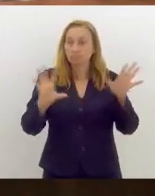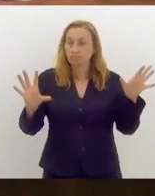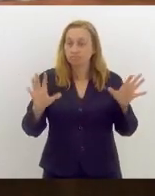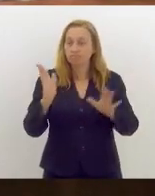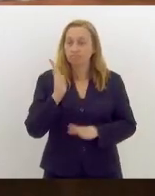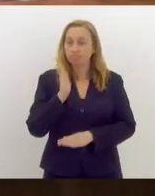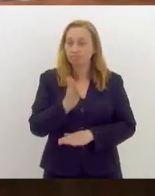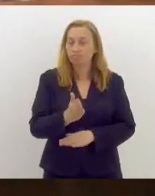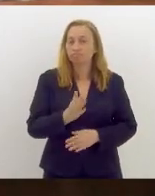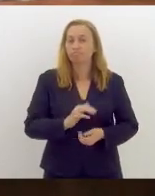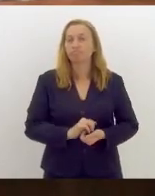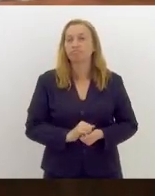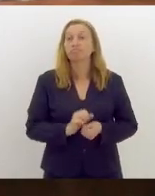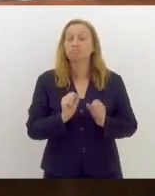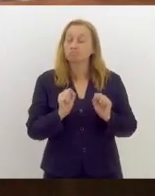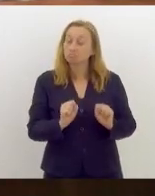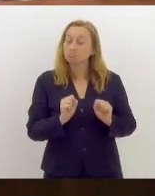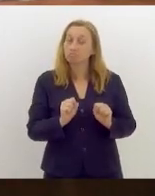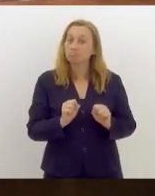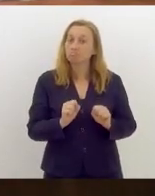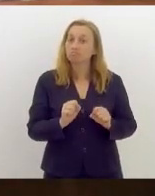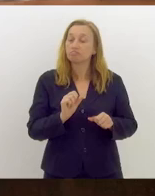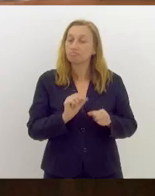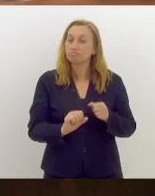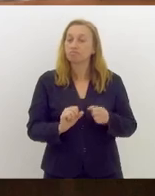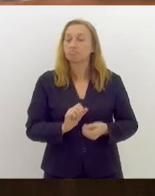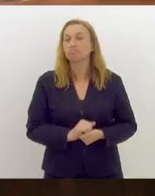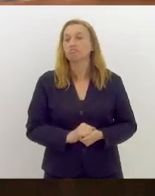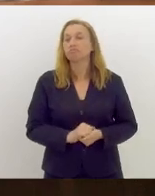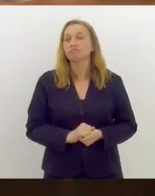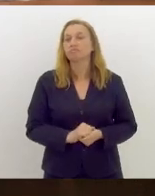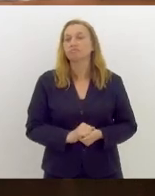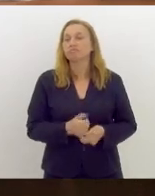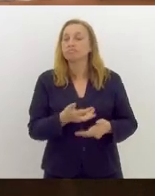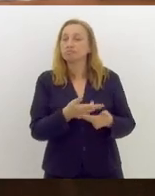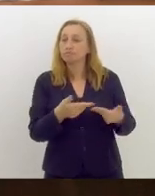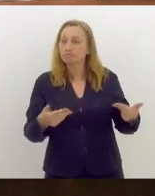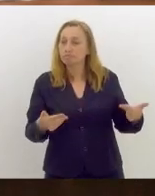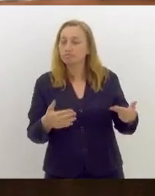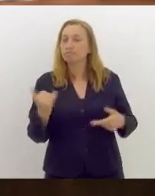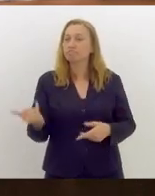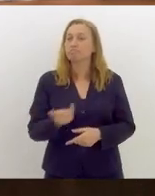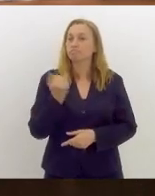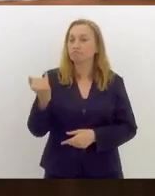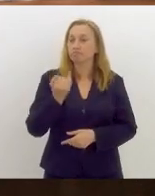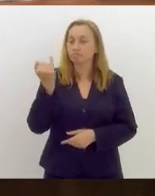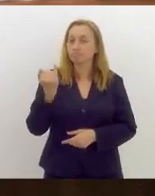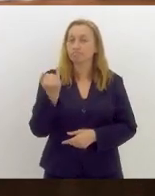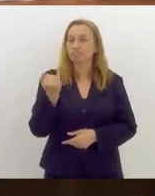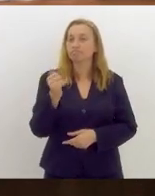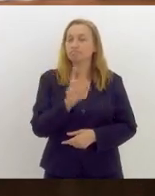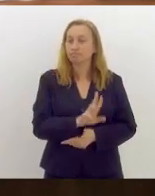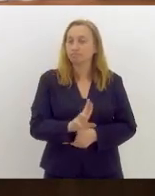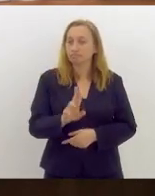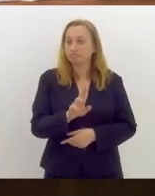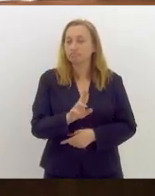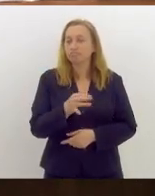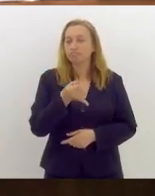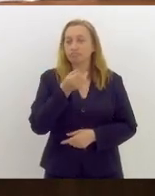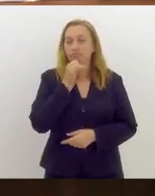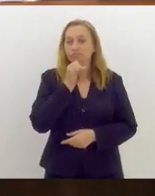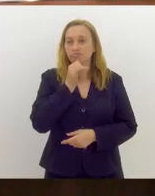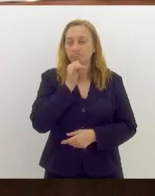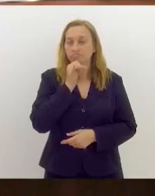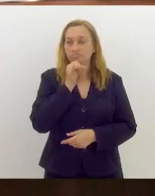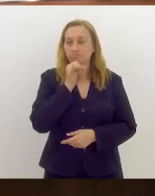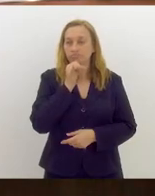direta pode ser exercida através de vários importantes instrumentos por exemplo